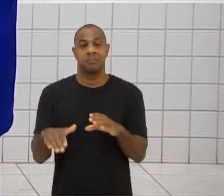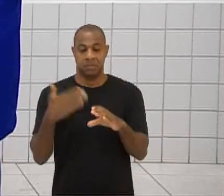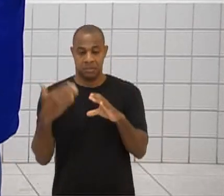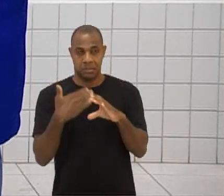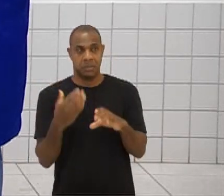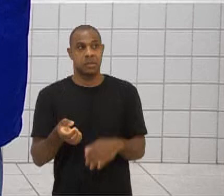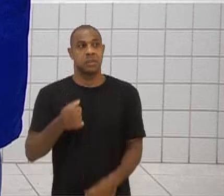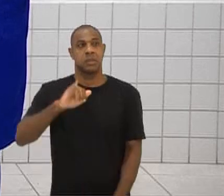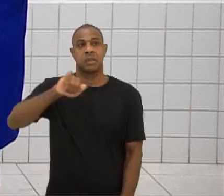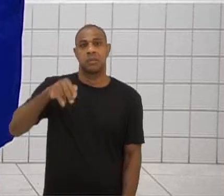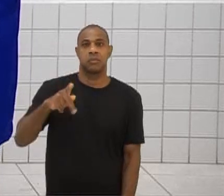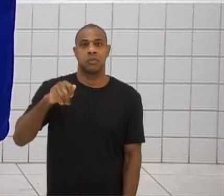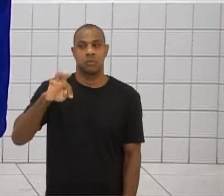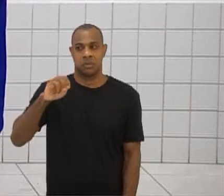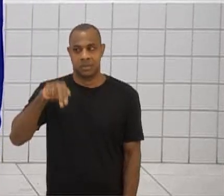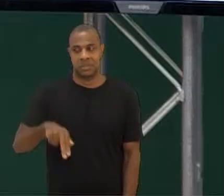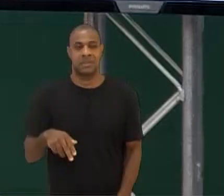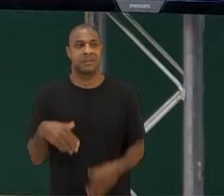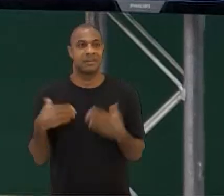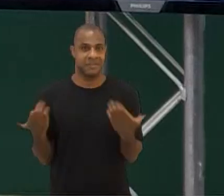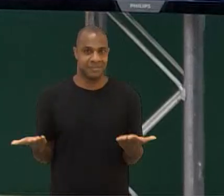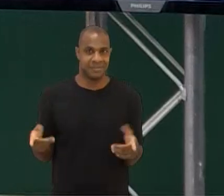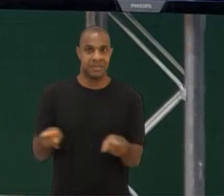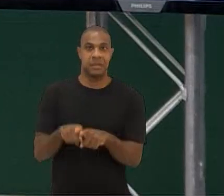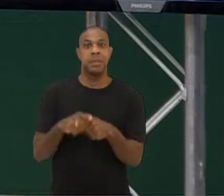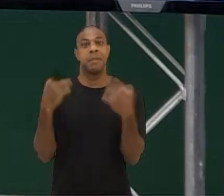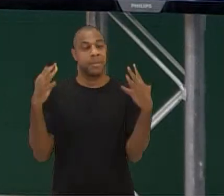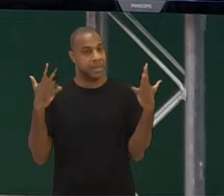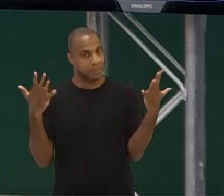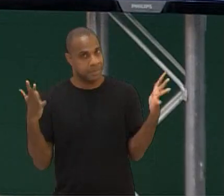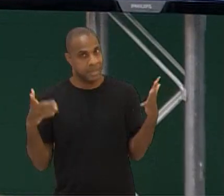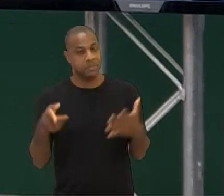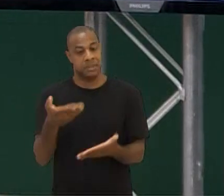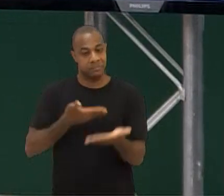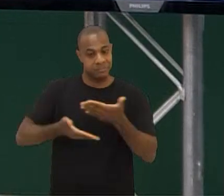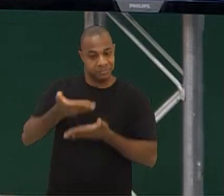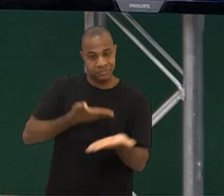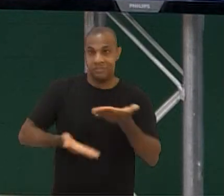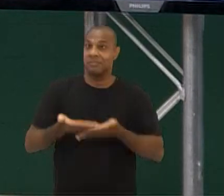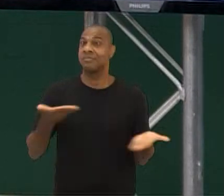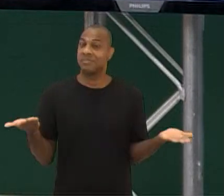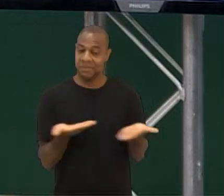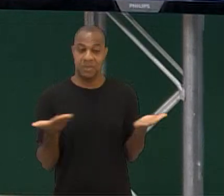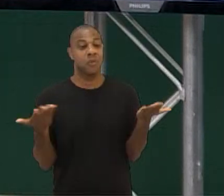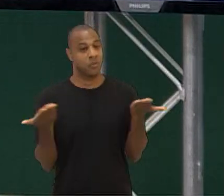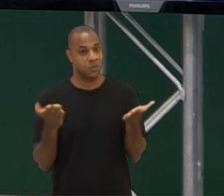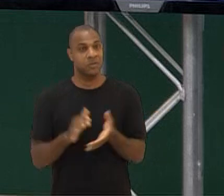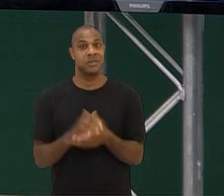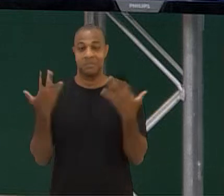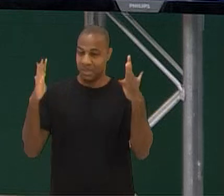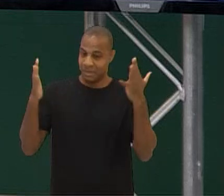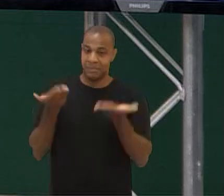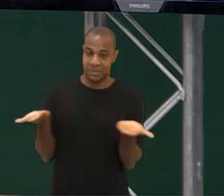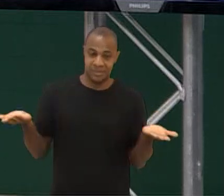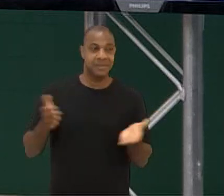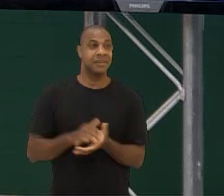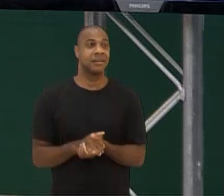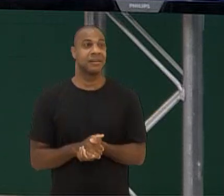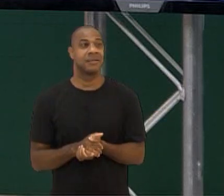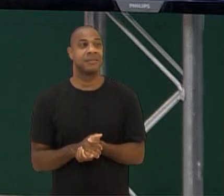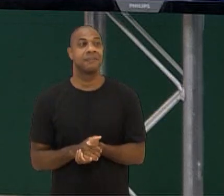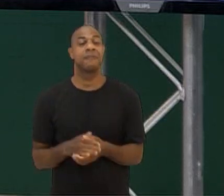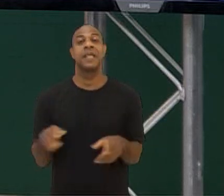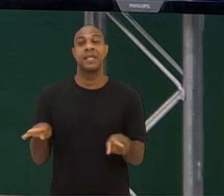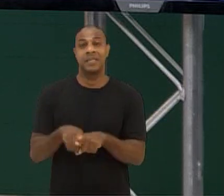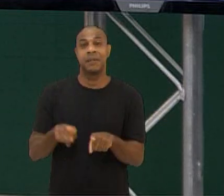do Jonathan, né? Nós também lhe damos os parabéns para que você participou bastante, aula animada. E